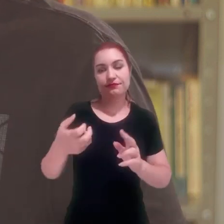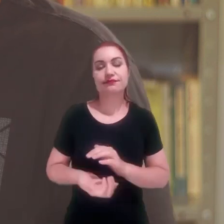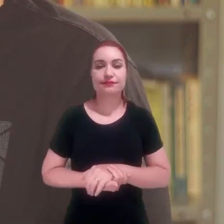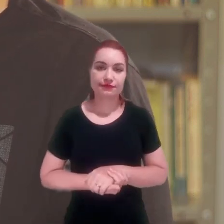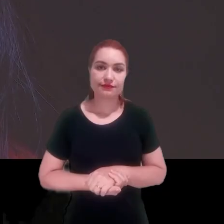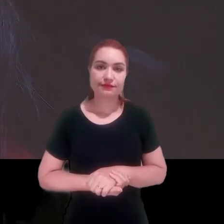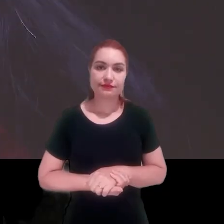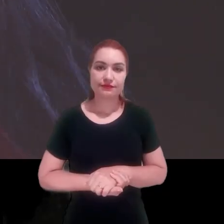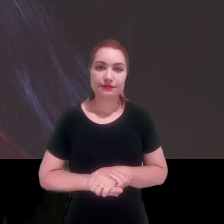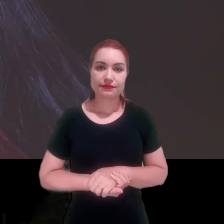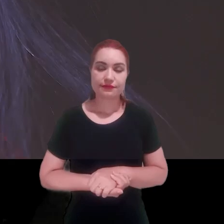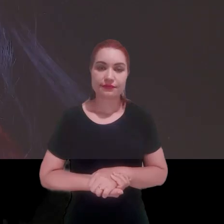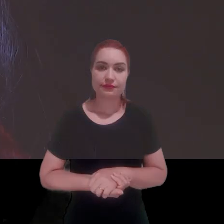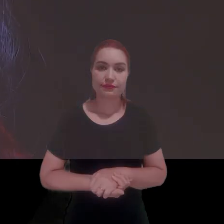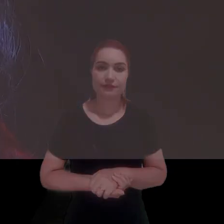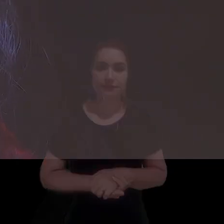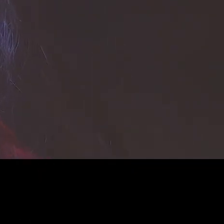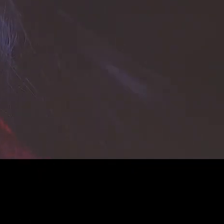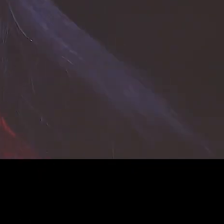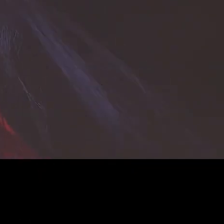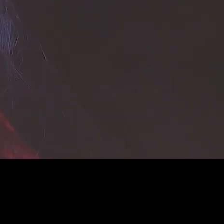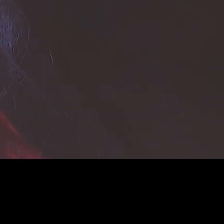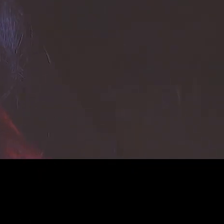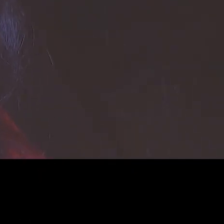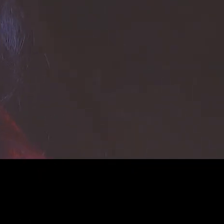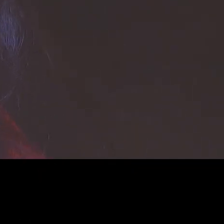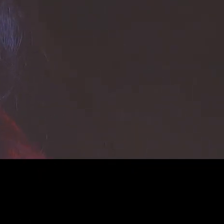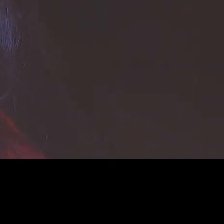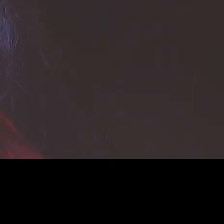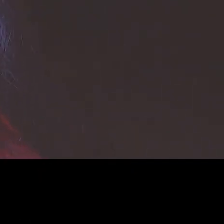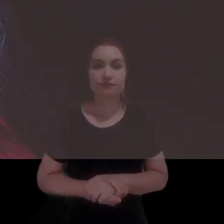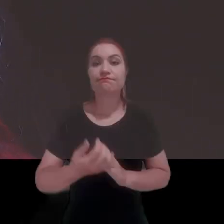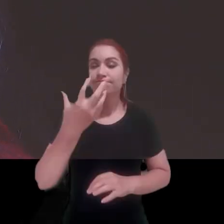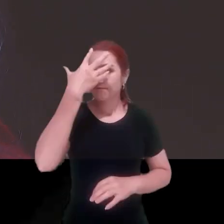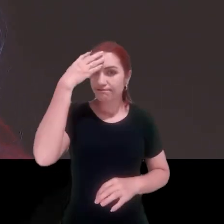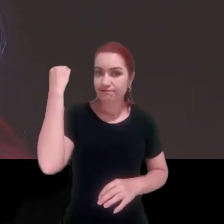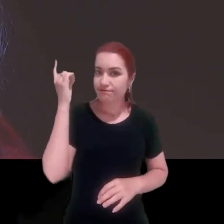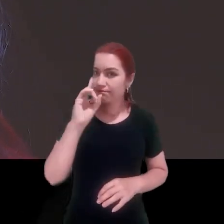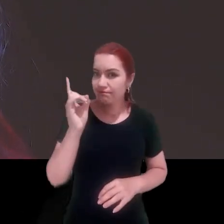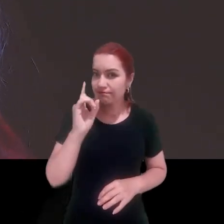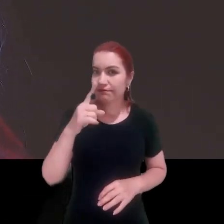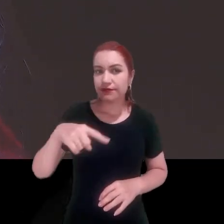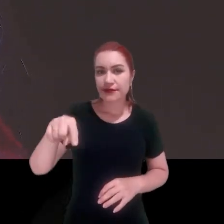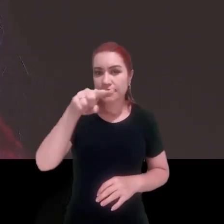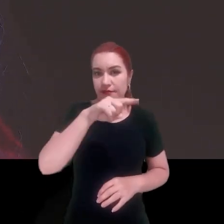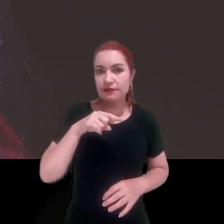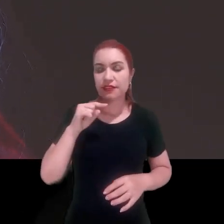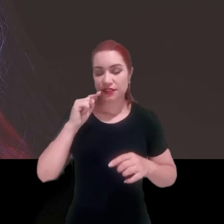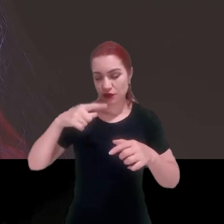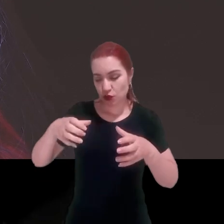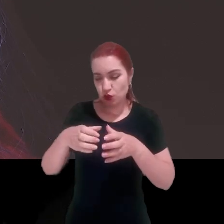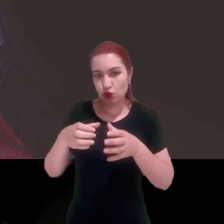orgulho. O rosto de Pulquéria visto bem de perto. Ela olha fixo para nós. Não esqueçam o